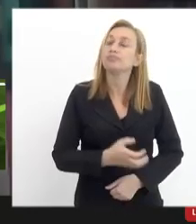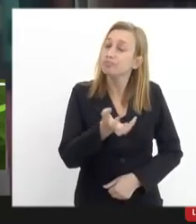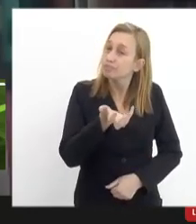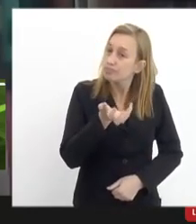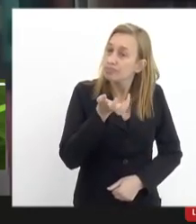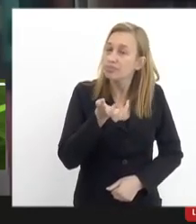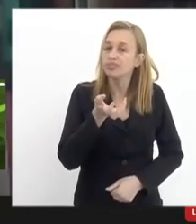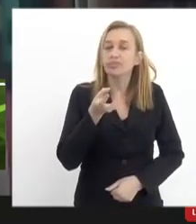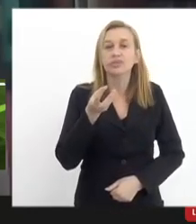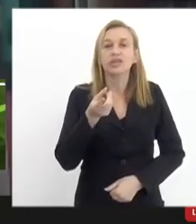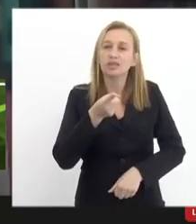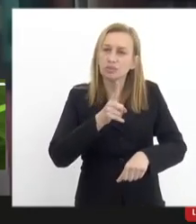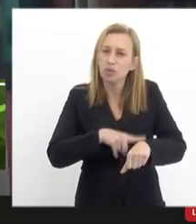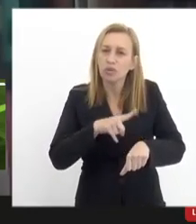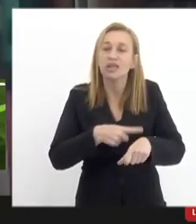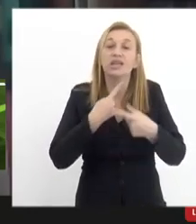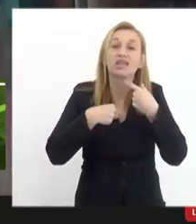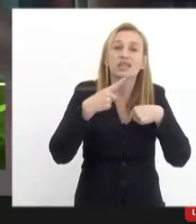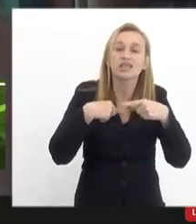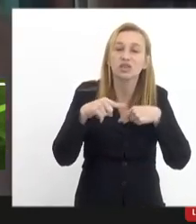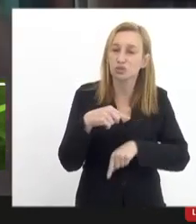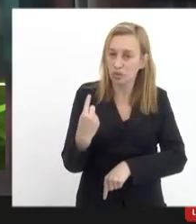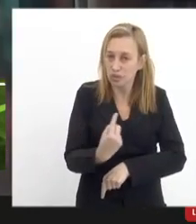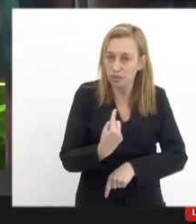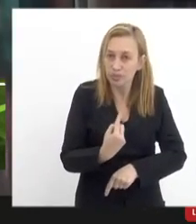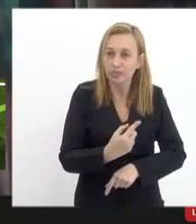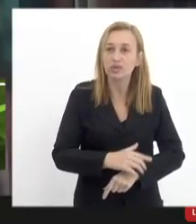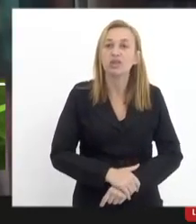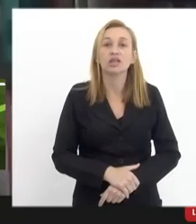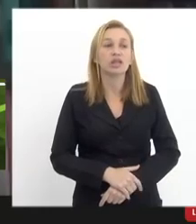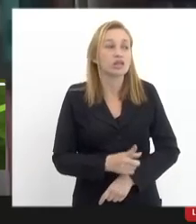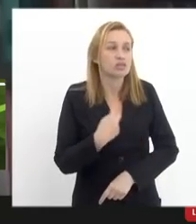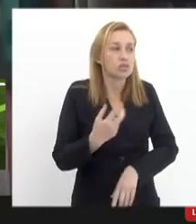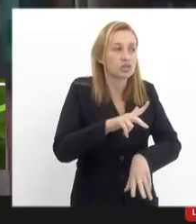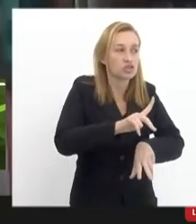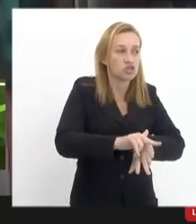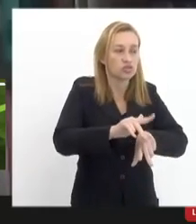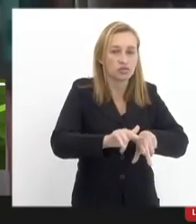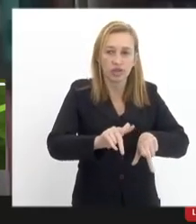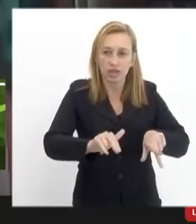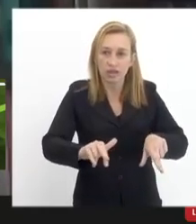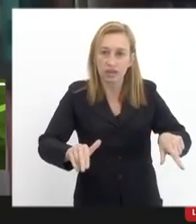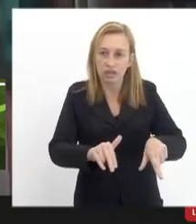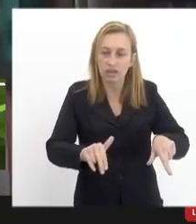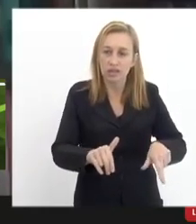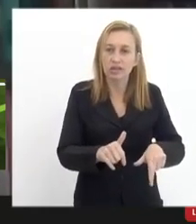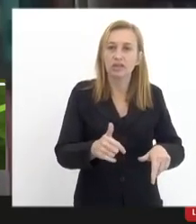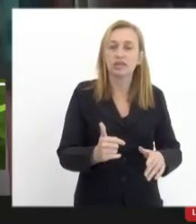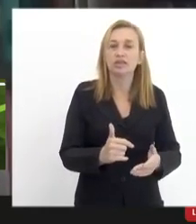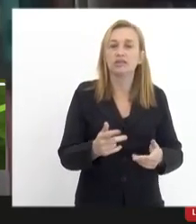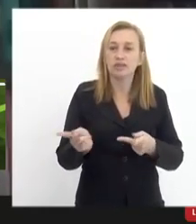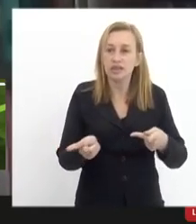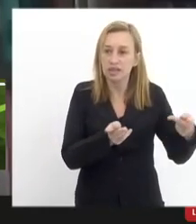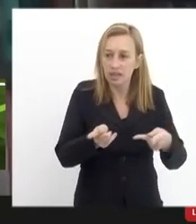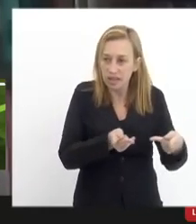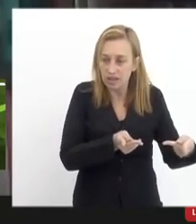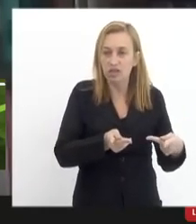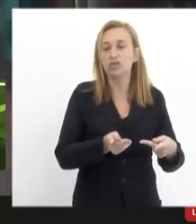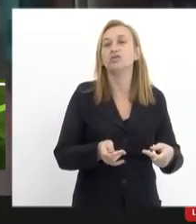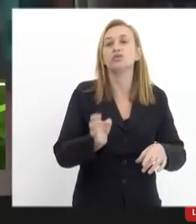ter esse momento, era desejo nosso. Nas nossas diversas andanças pelo Estado, os